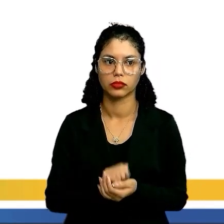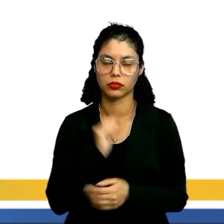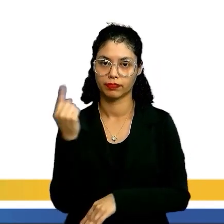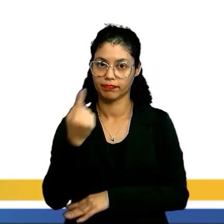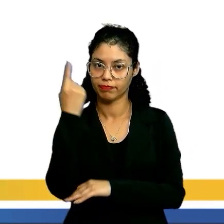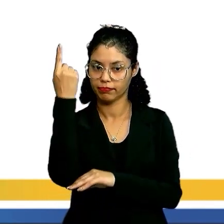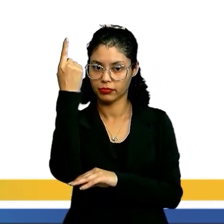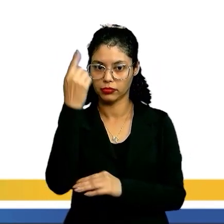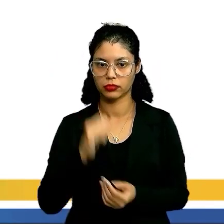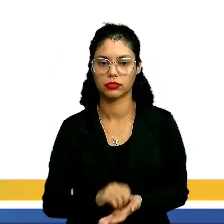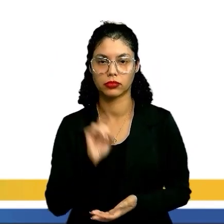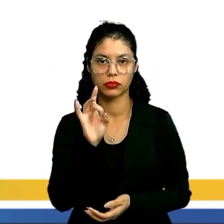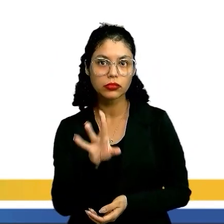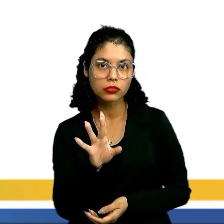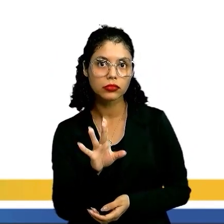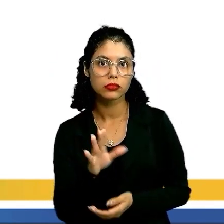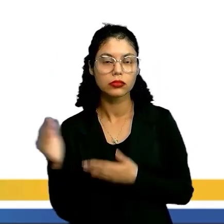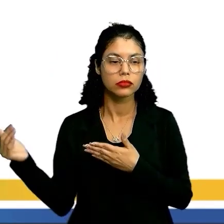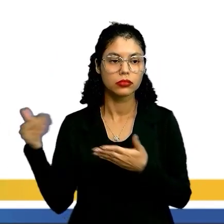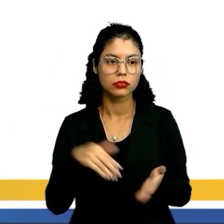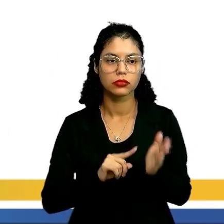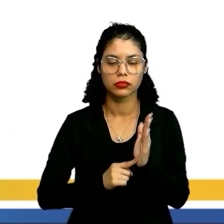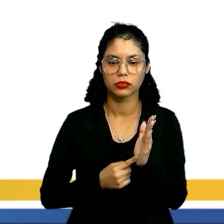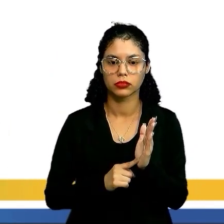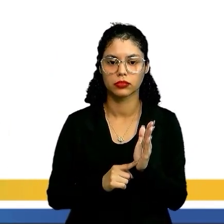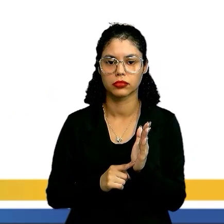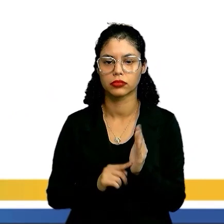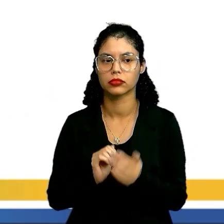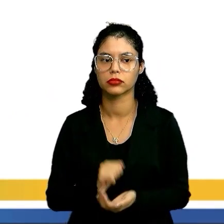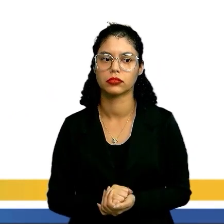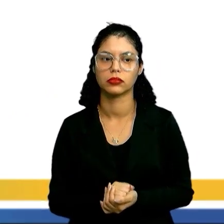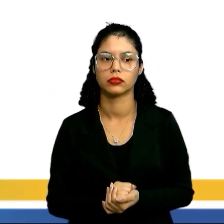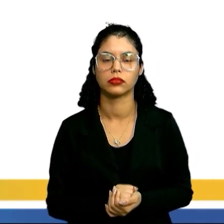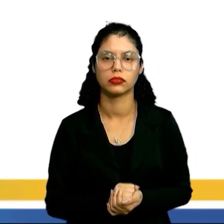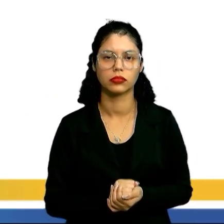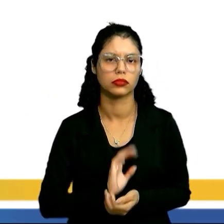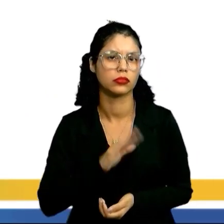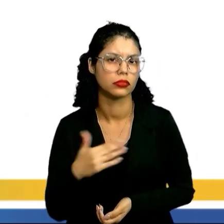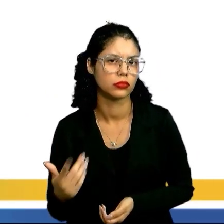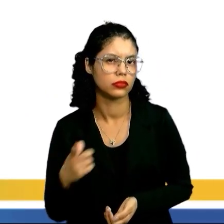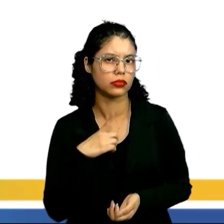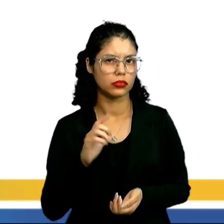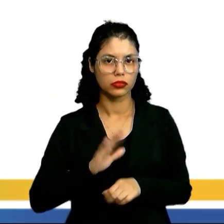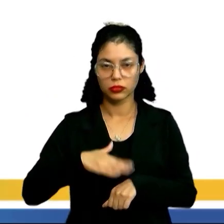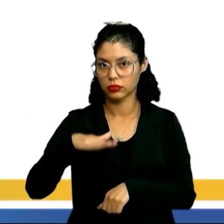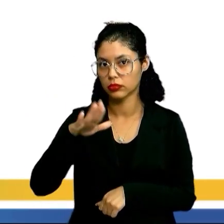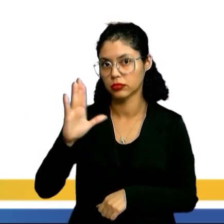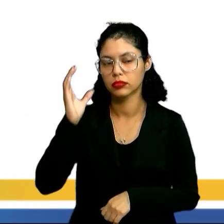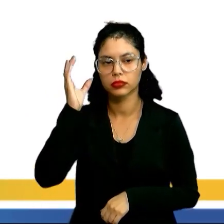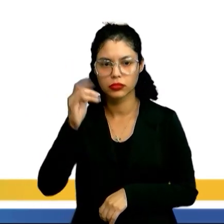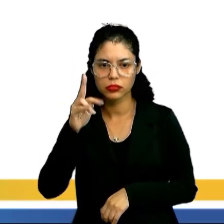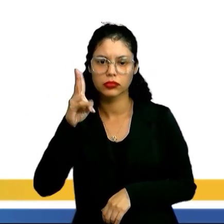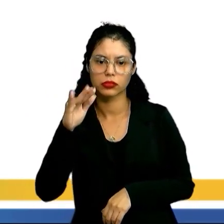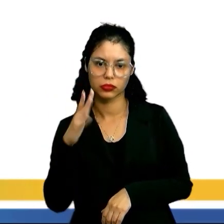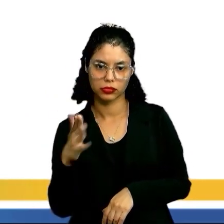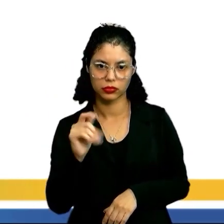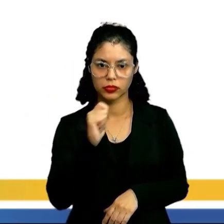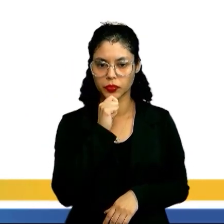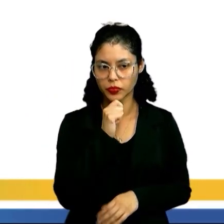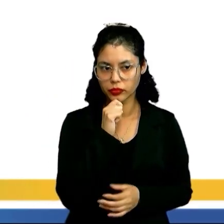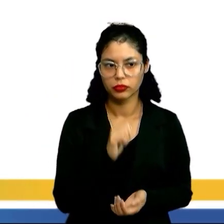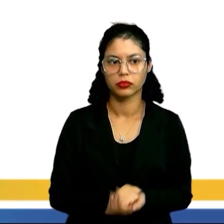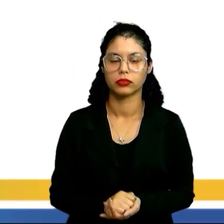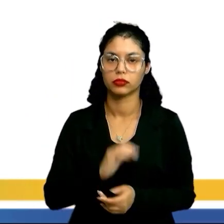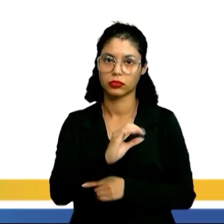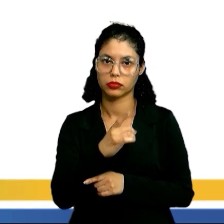cresce. Só que ela chega do seu ponto ótimo. Ao ponto de quando eu tiver mais concentração, uma alta concentração